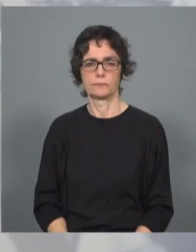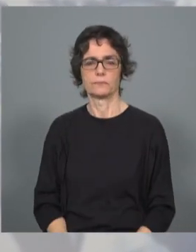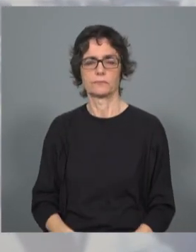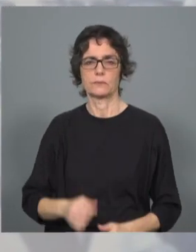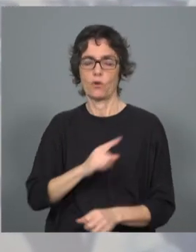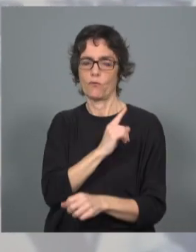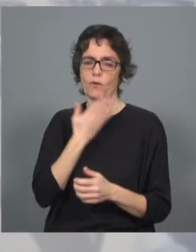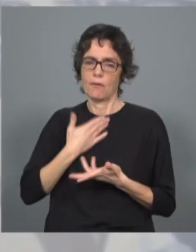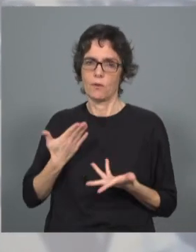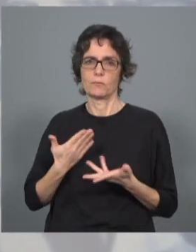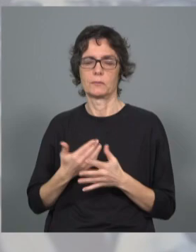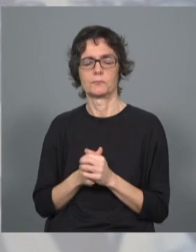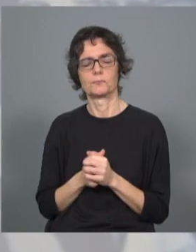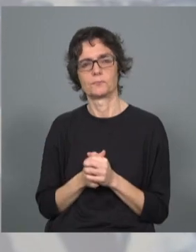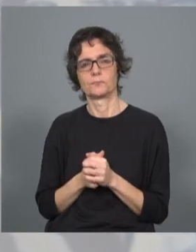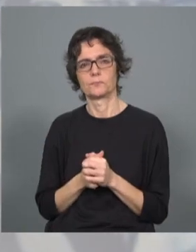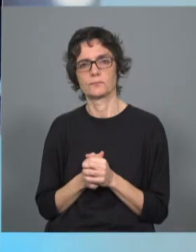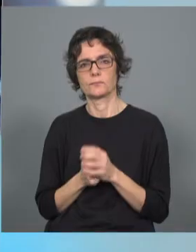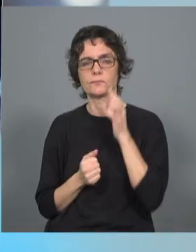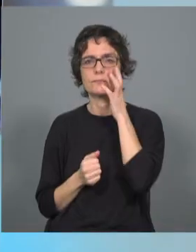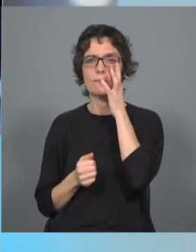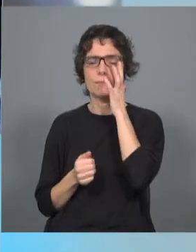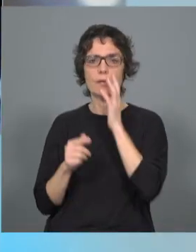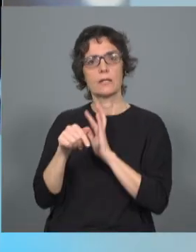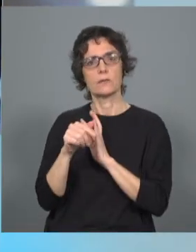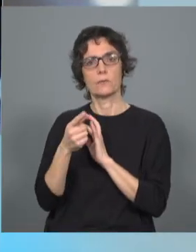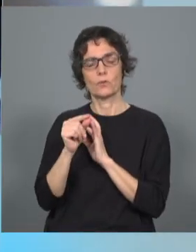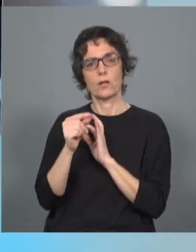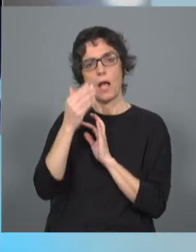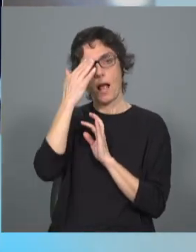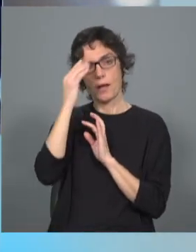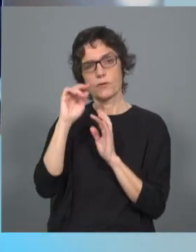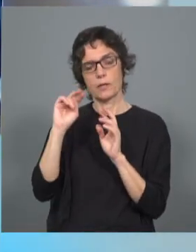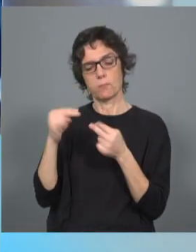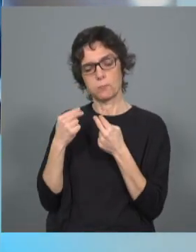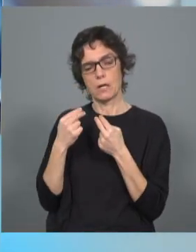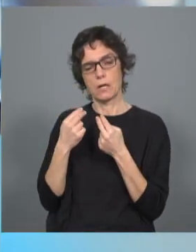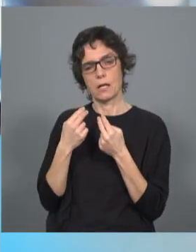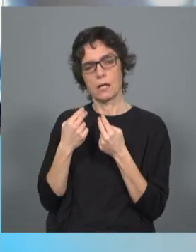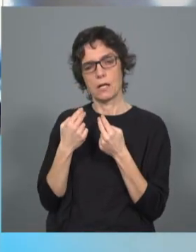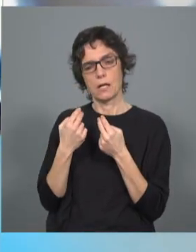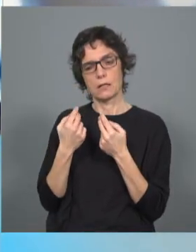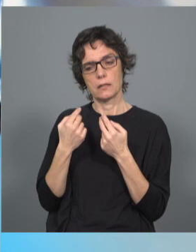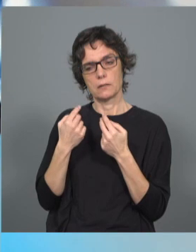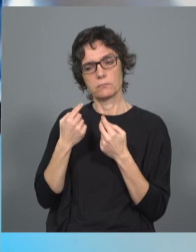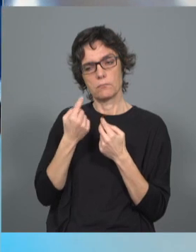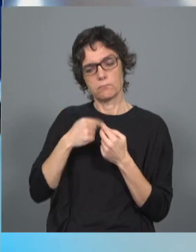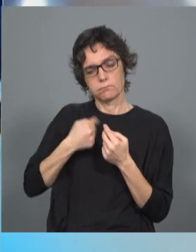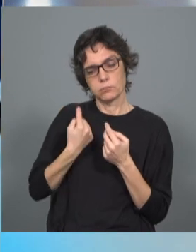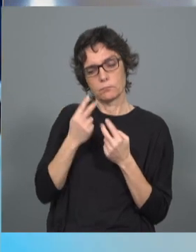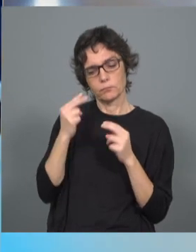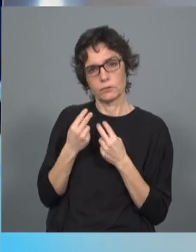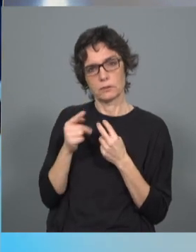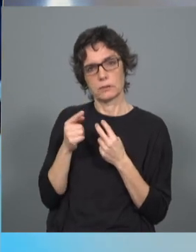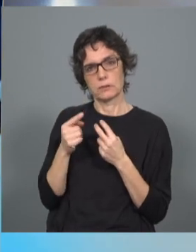de poder comungar. E é provado de facto que é um processo sempre individual e pessoal, prova o facto dos vossos itinerários serem cada um